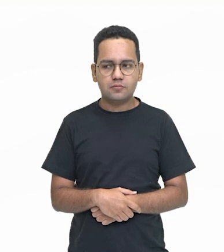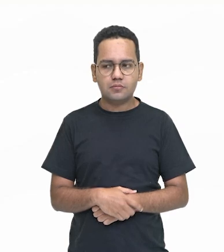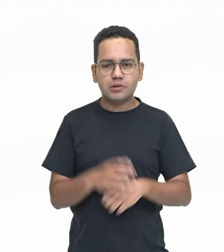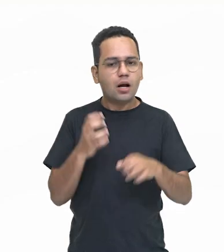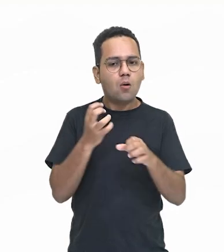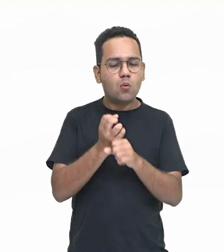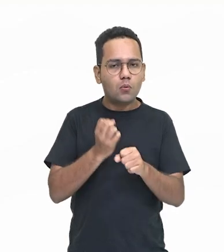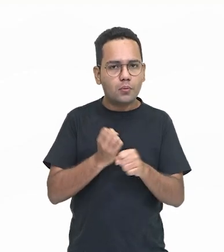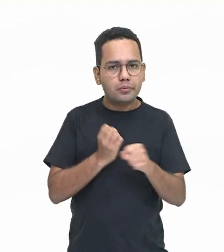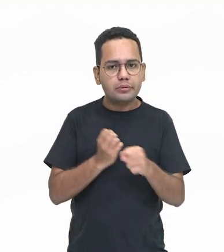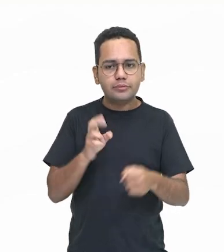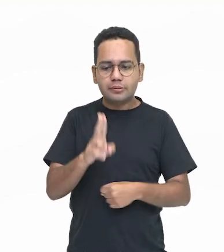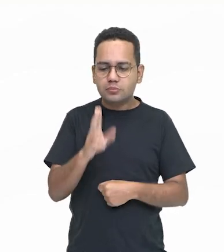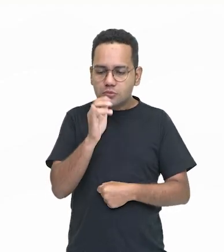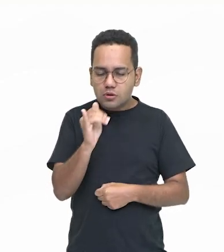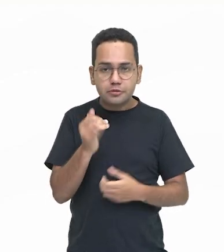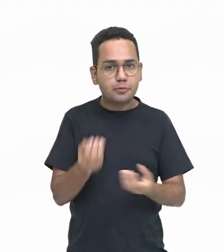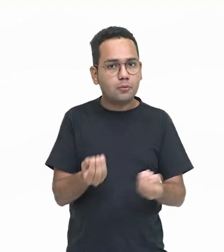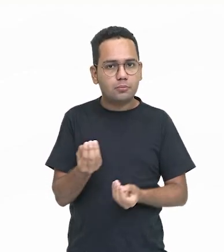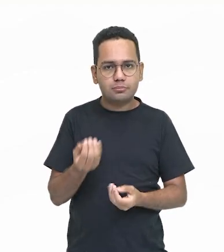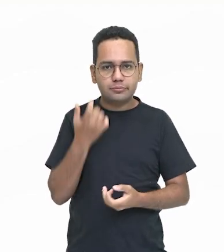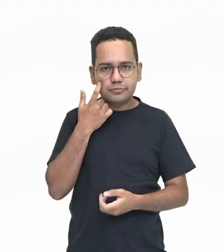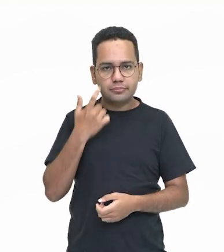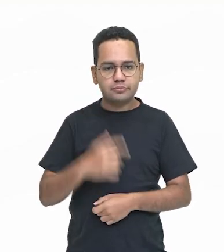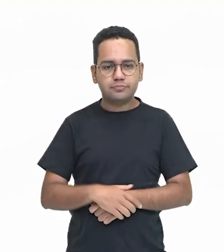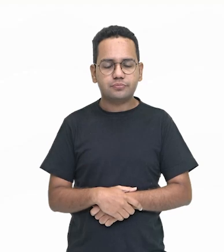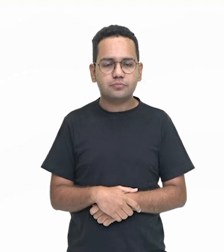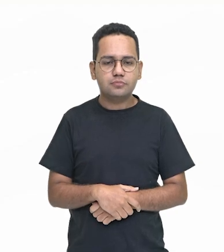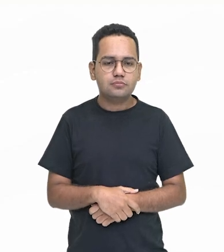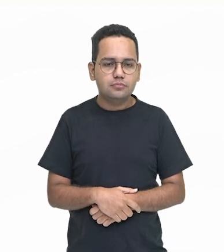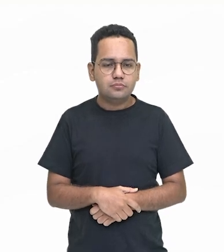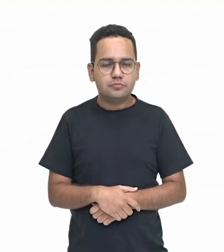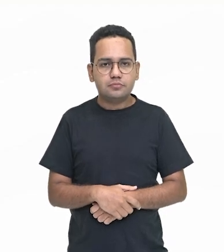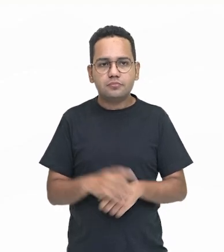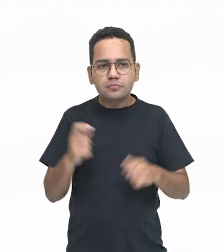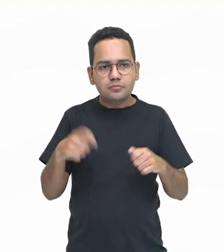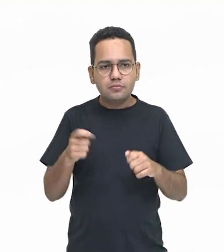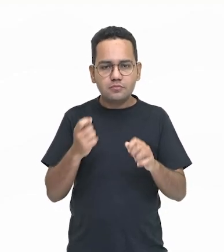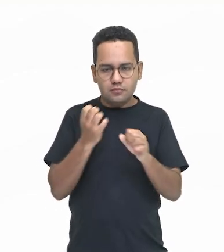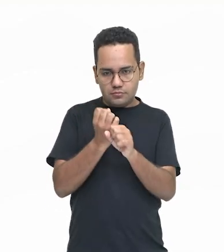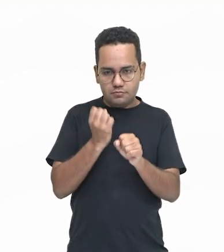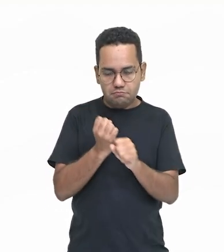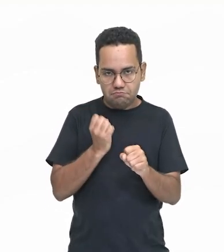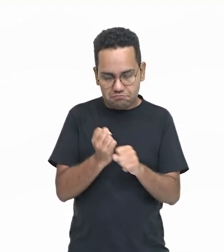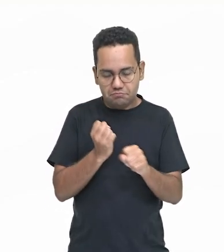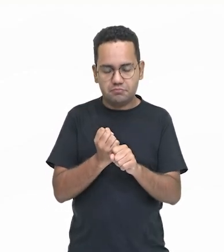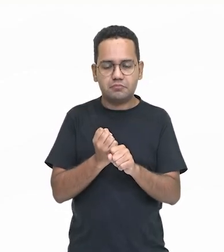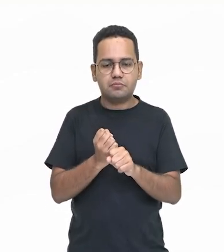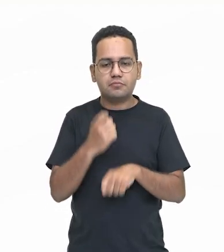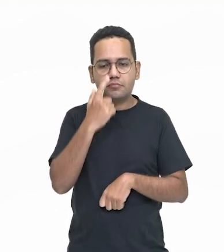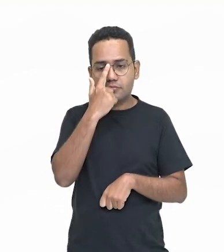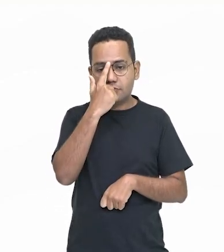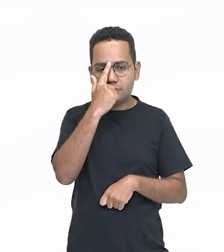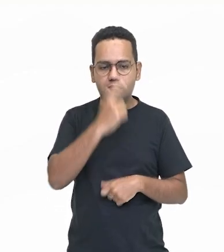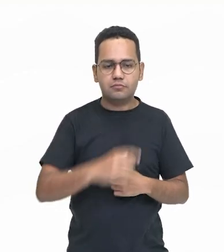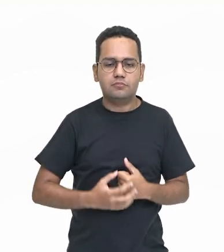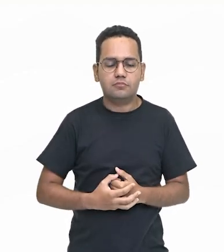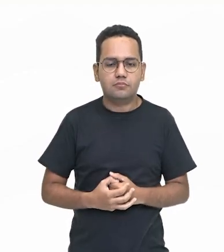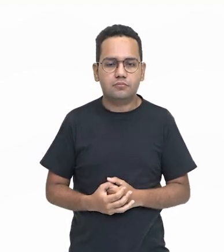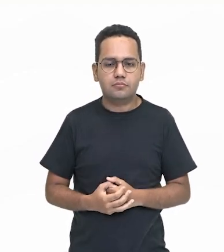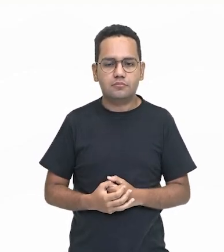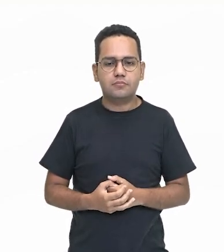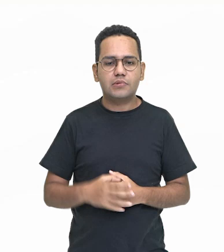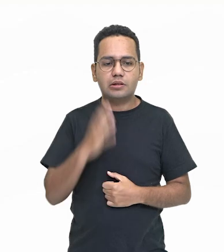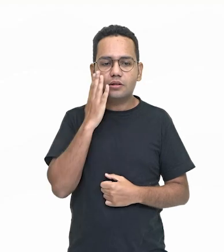energia. Então, pessoal, para calcularmos o consumo da energia elétrica, basta sabermos qual